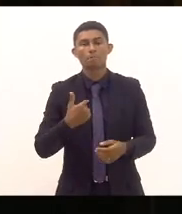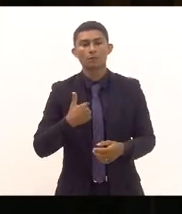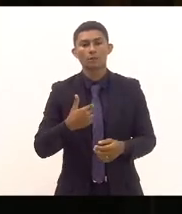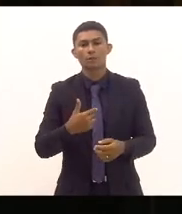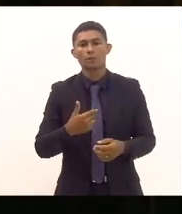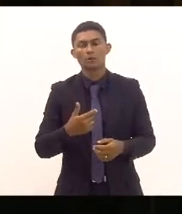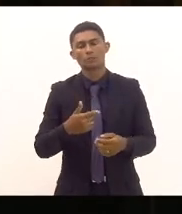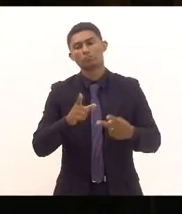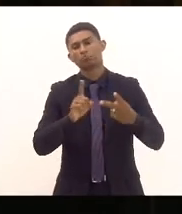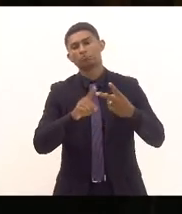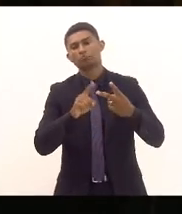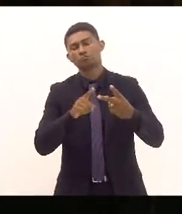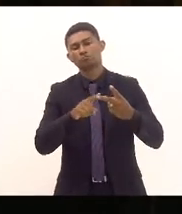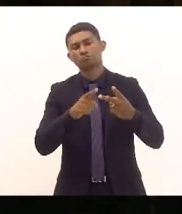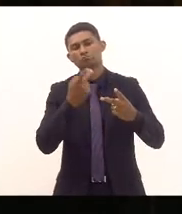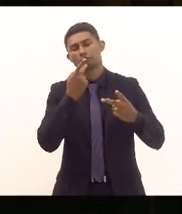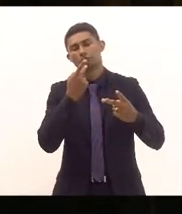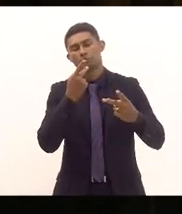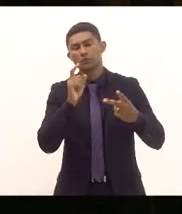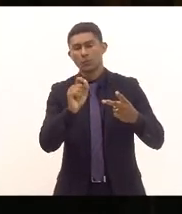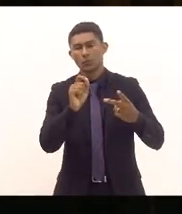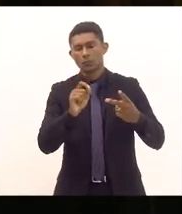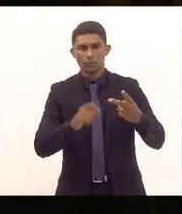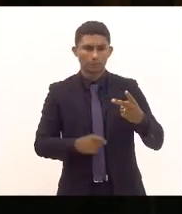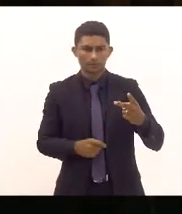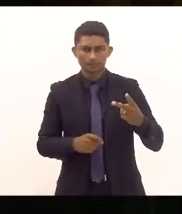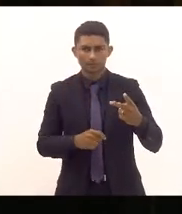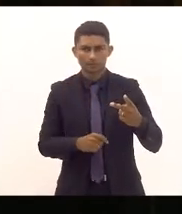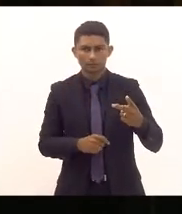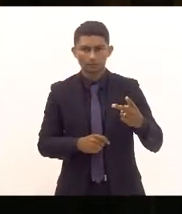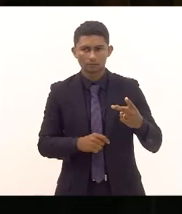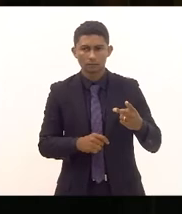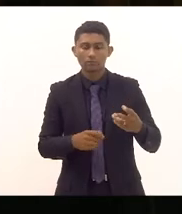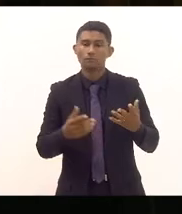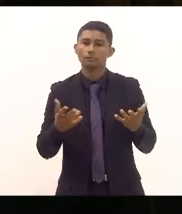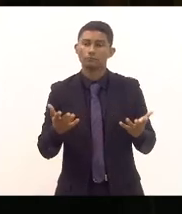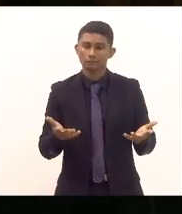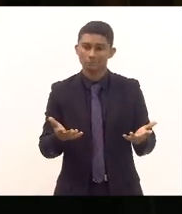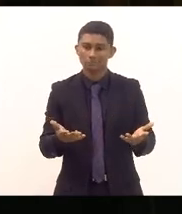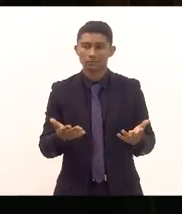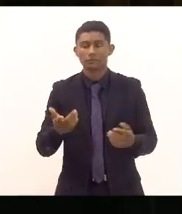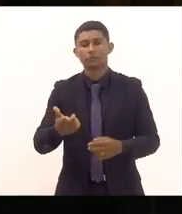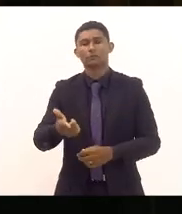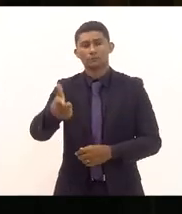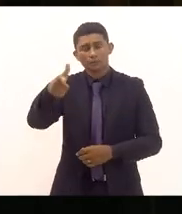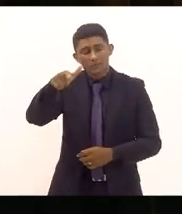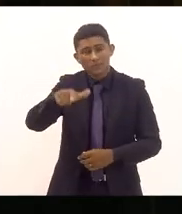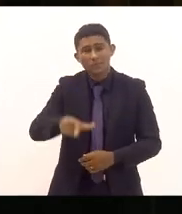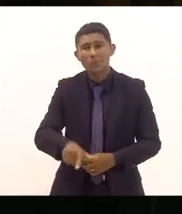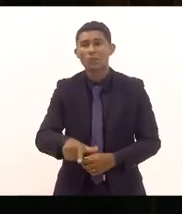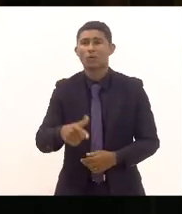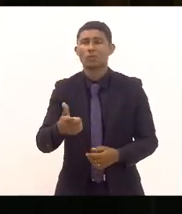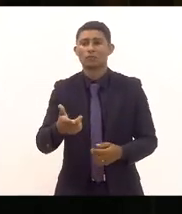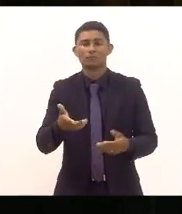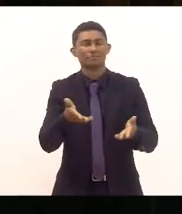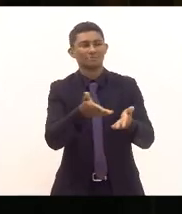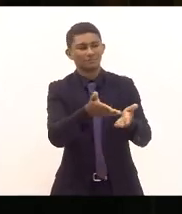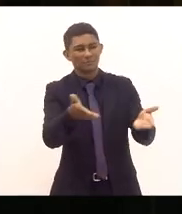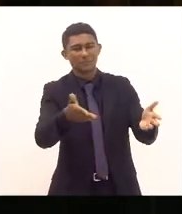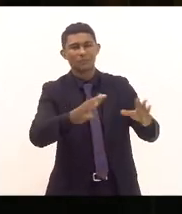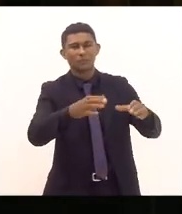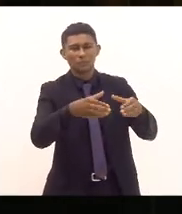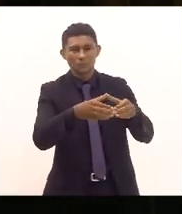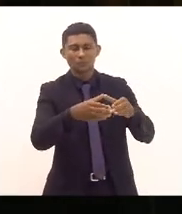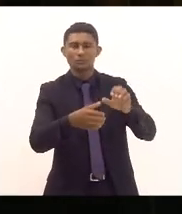contrassenso é aliás o contrassenso causado mais uma vez por esses crápulas